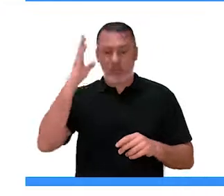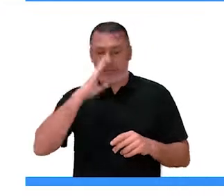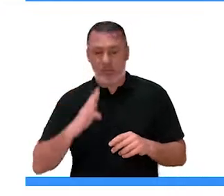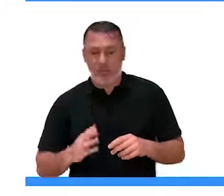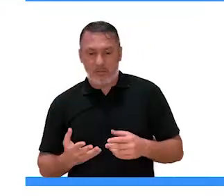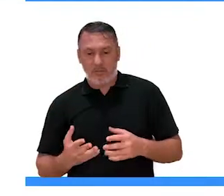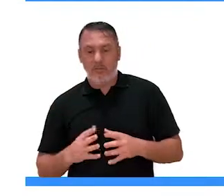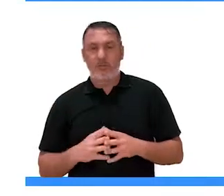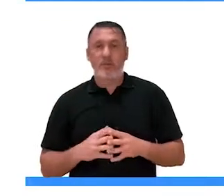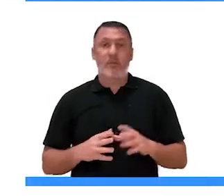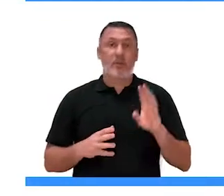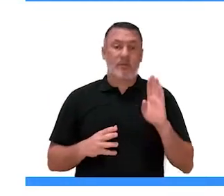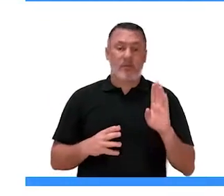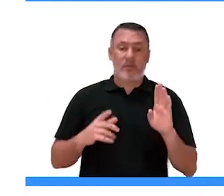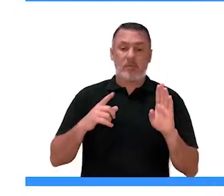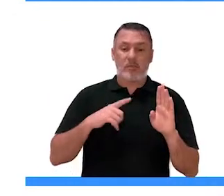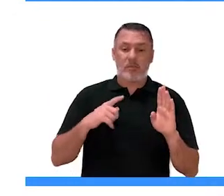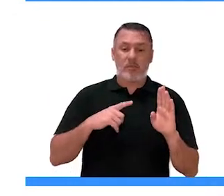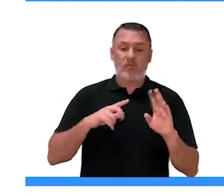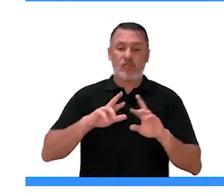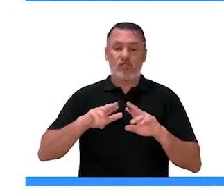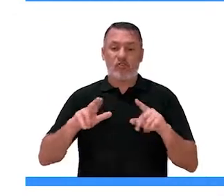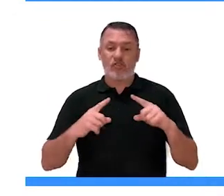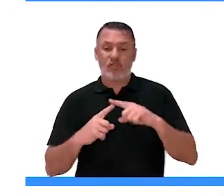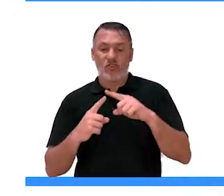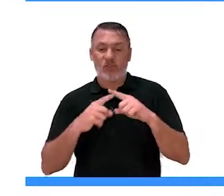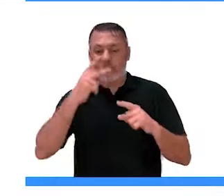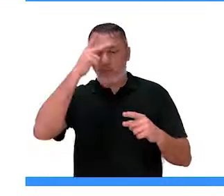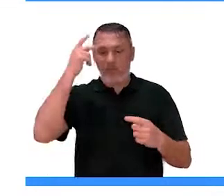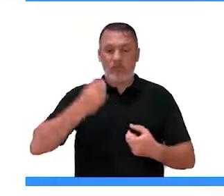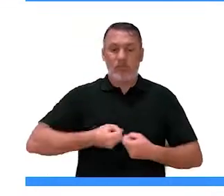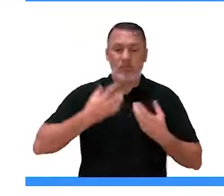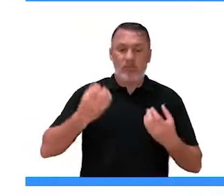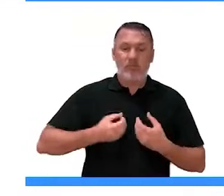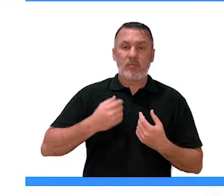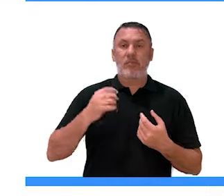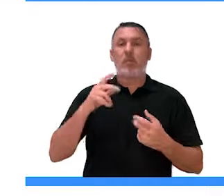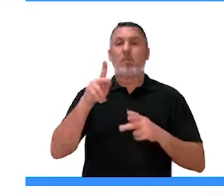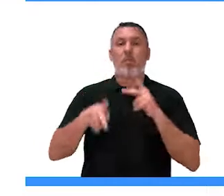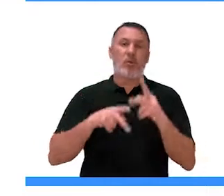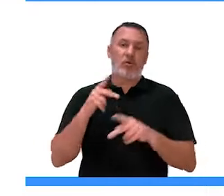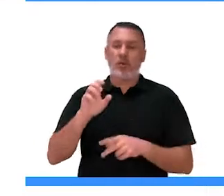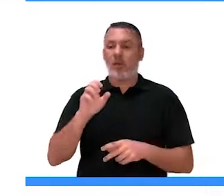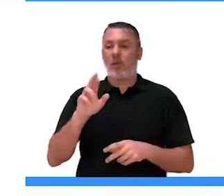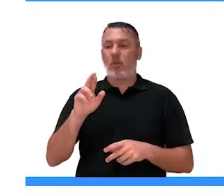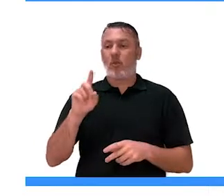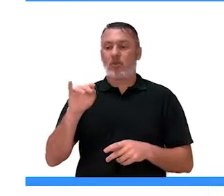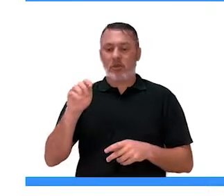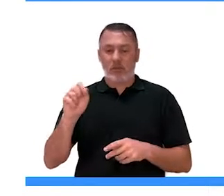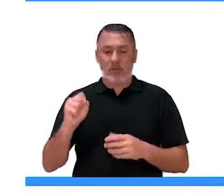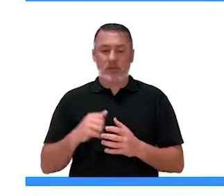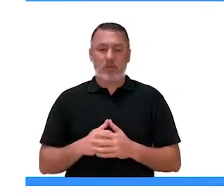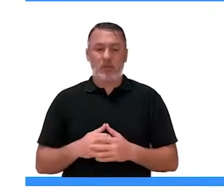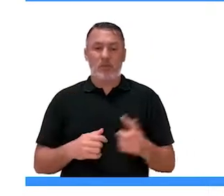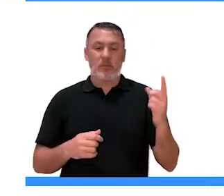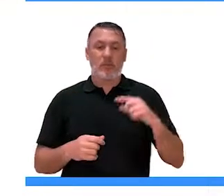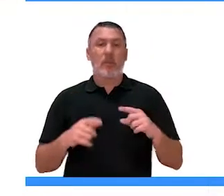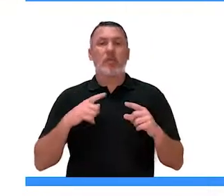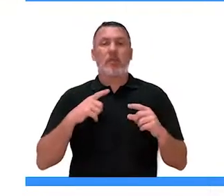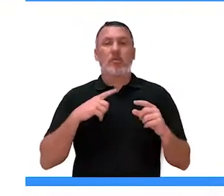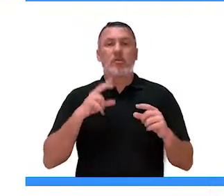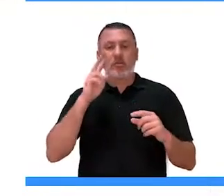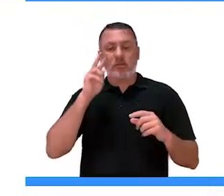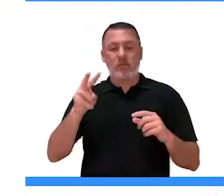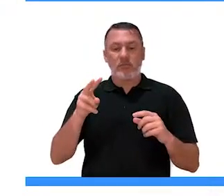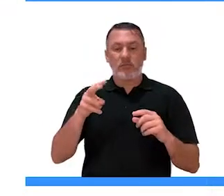converte referências eruditas em populares. C. Caráter inovador com que o compositor concebe o processo de